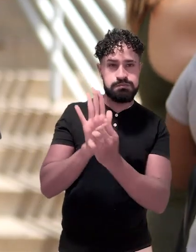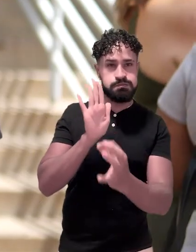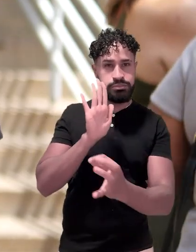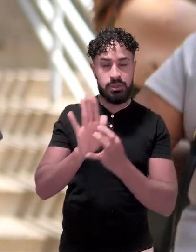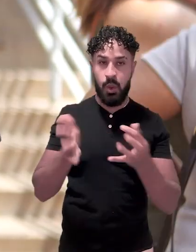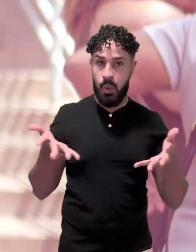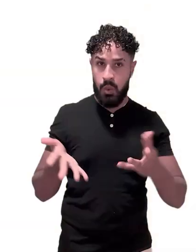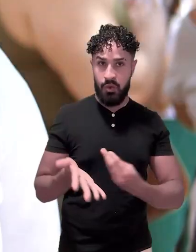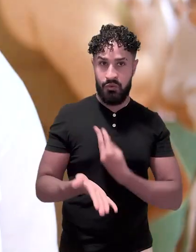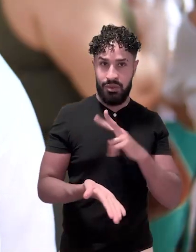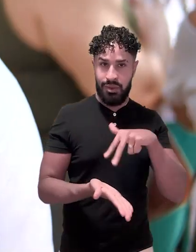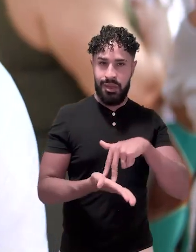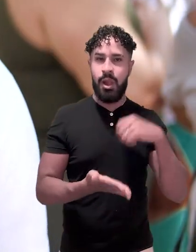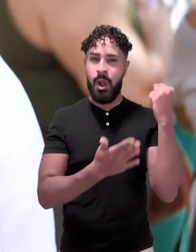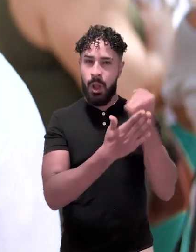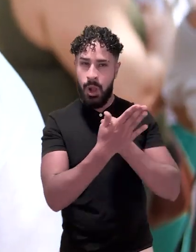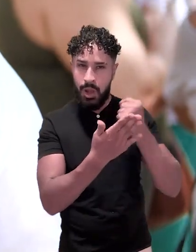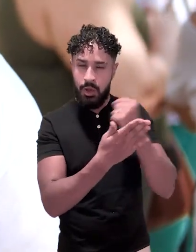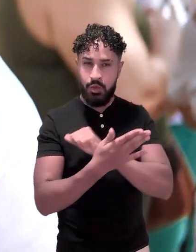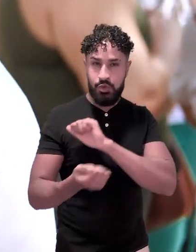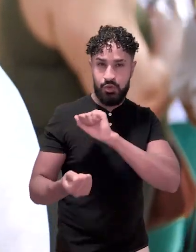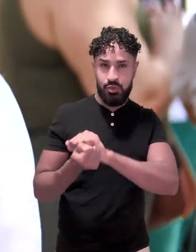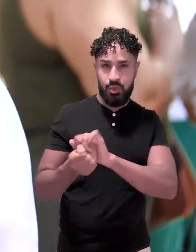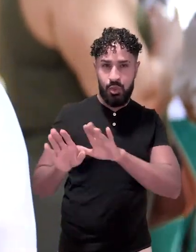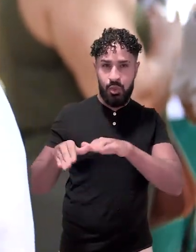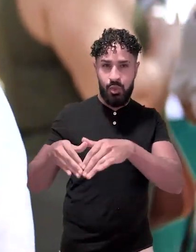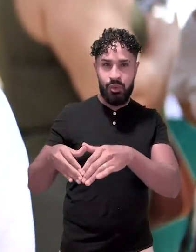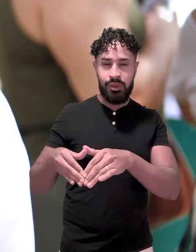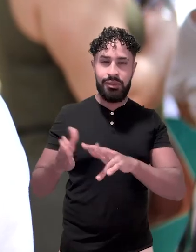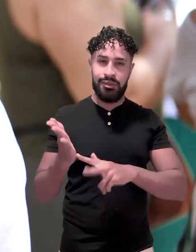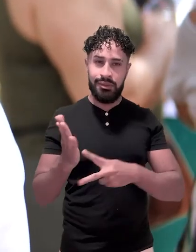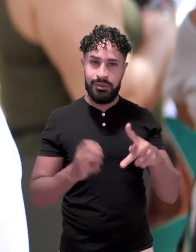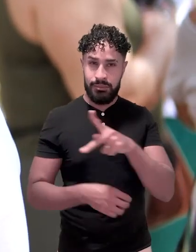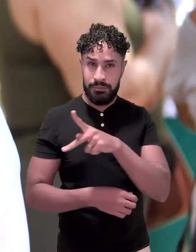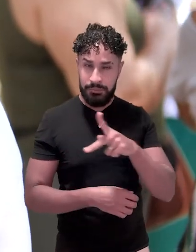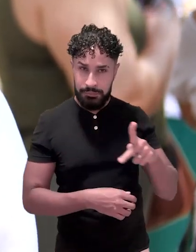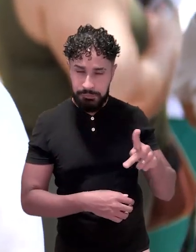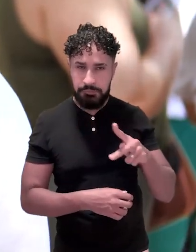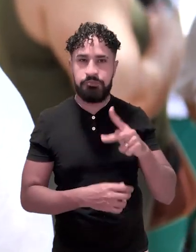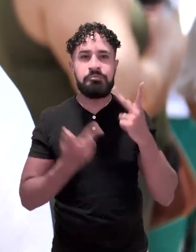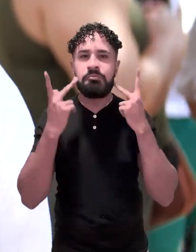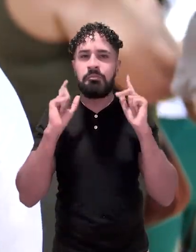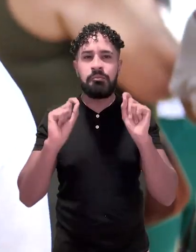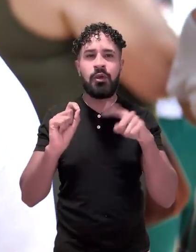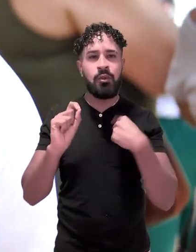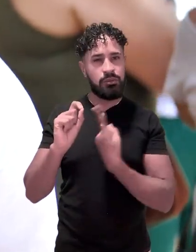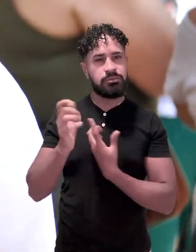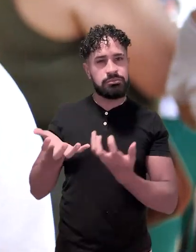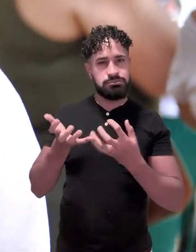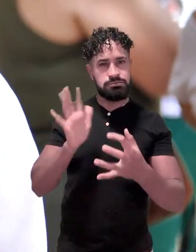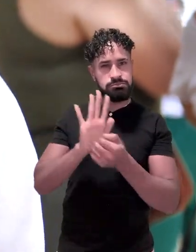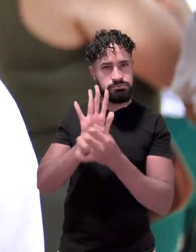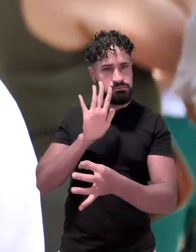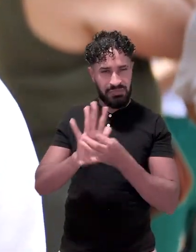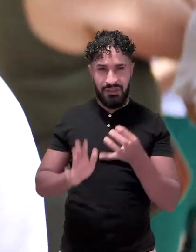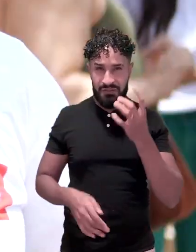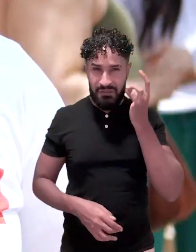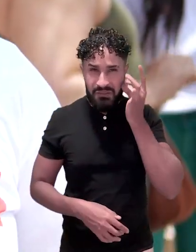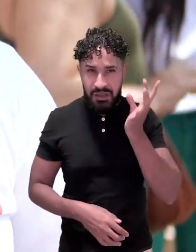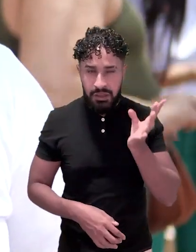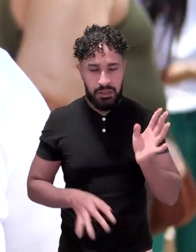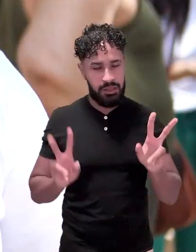nossa nomeação. E hoje eu estou aqui na luta, junto com a Comissão e o Sindicato dos Professores, pela nossa